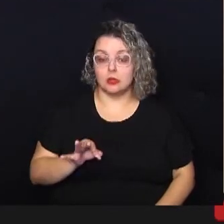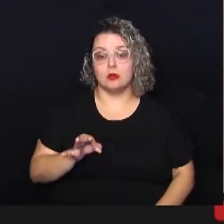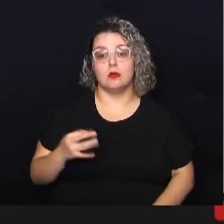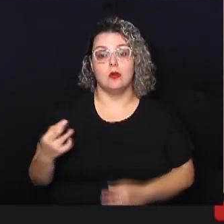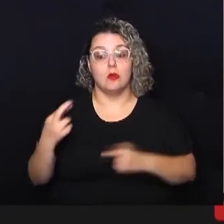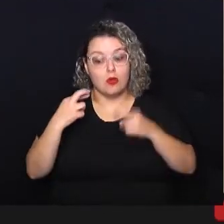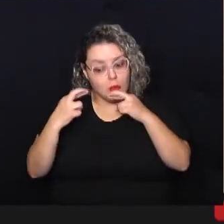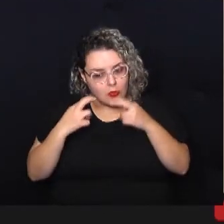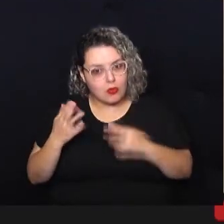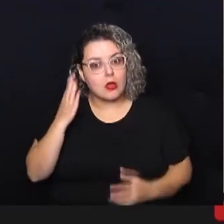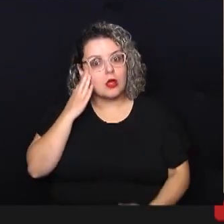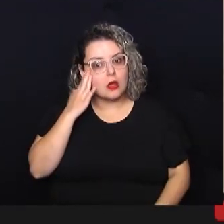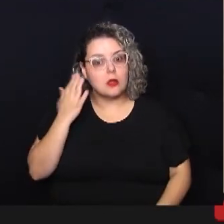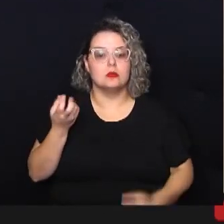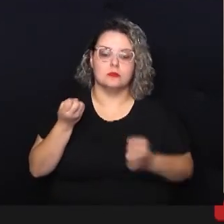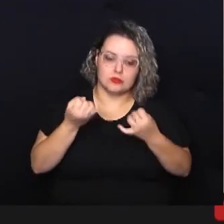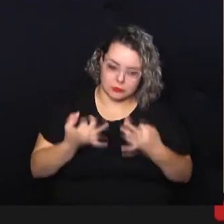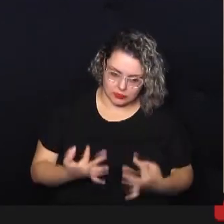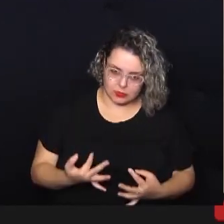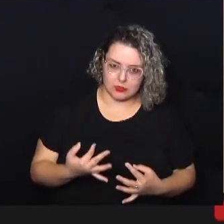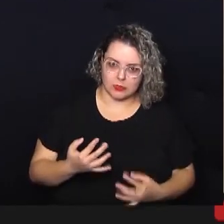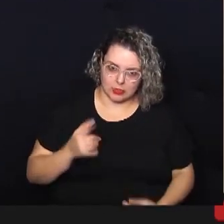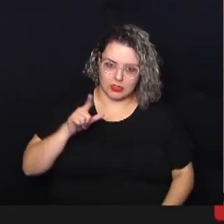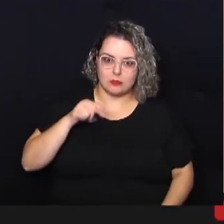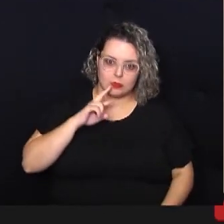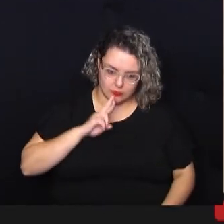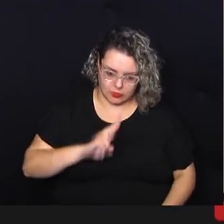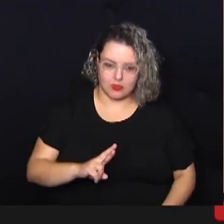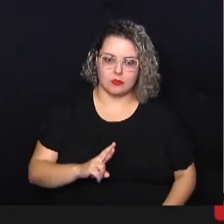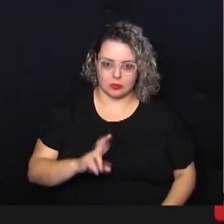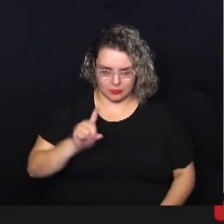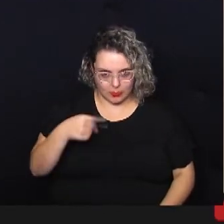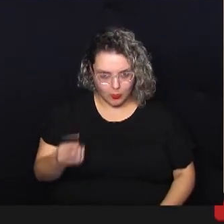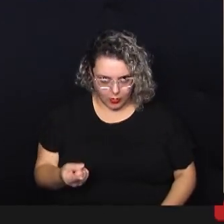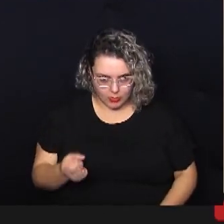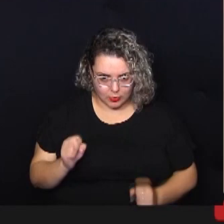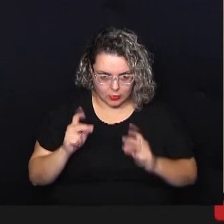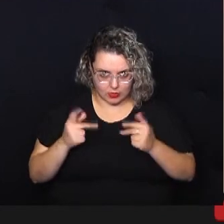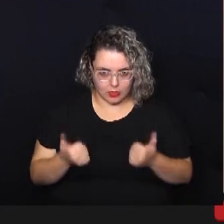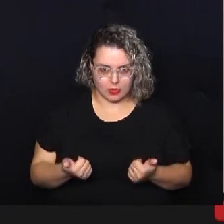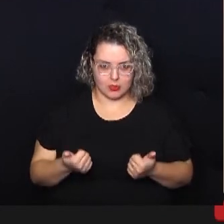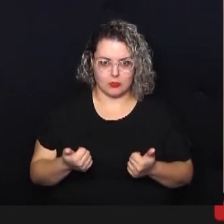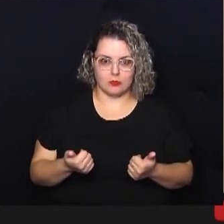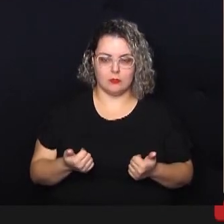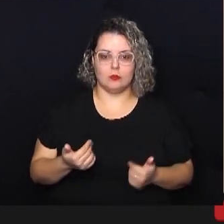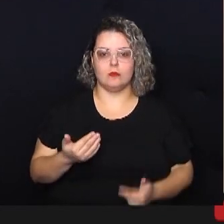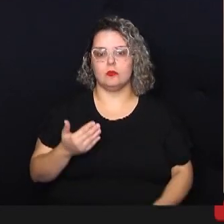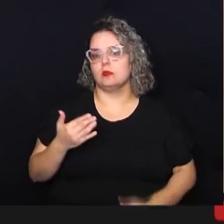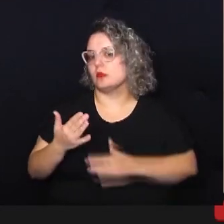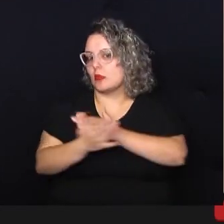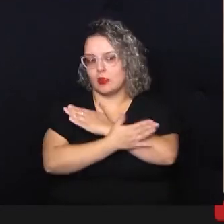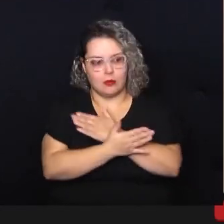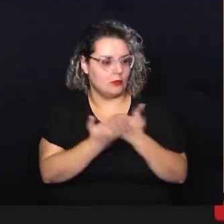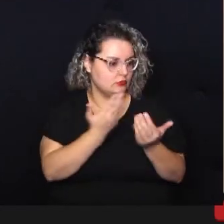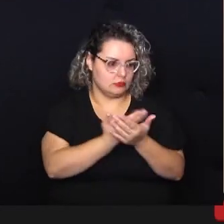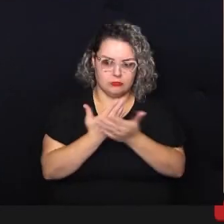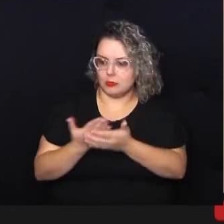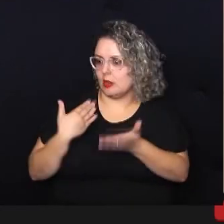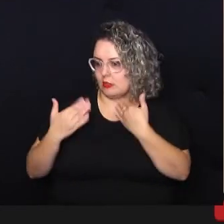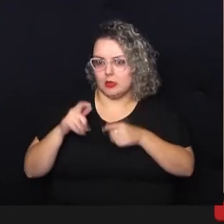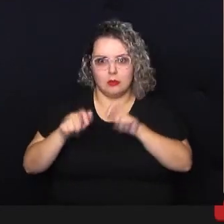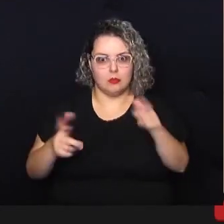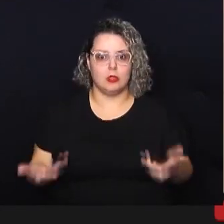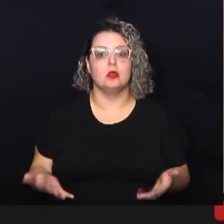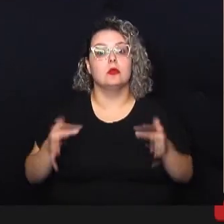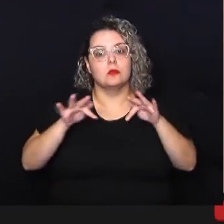que eu posso explicar isso para você e eu vou falar com você mais tarde, sabe? E aí, pede ajuda, vai estudar, vai falar com alguém e no final